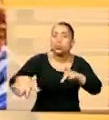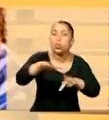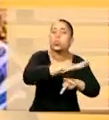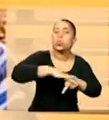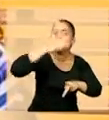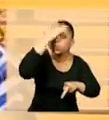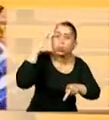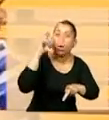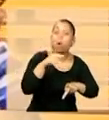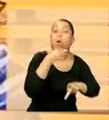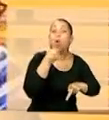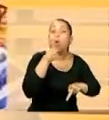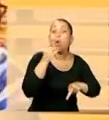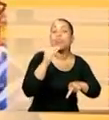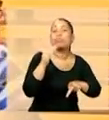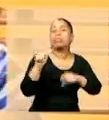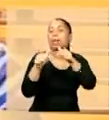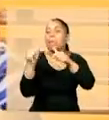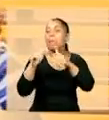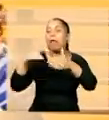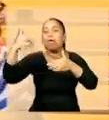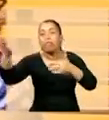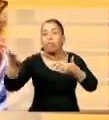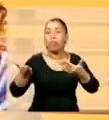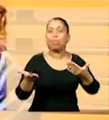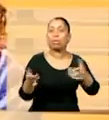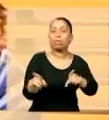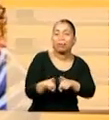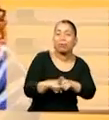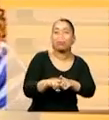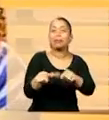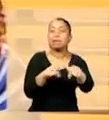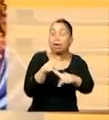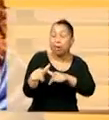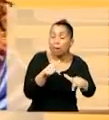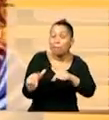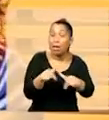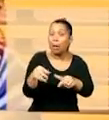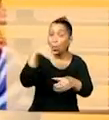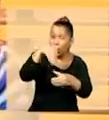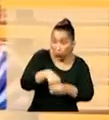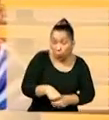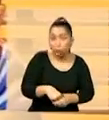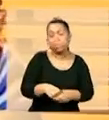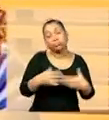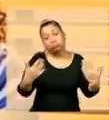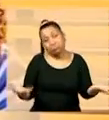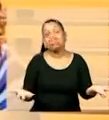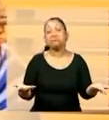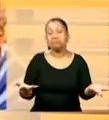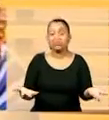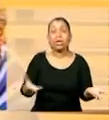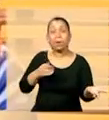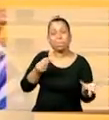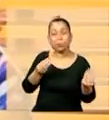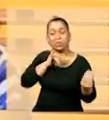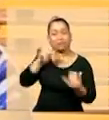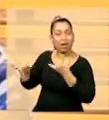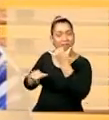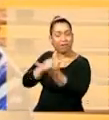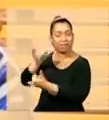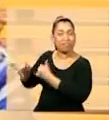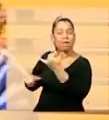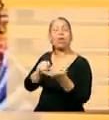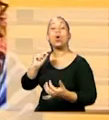mais homens trabalham fora, mais homens têm os serviços formais, né? Então, por isso, acabam sendo notificados mais acidentes